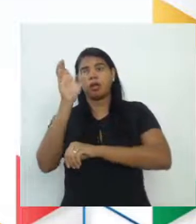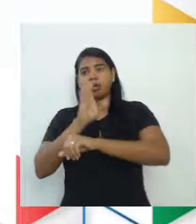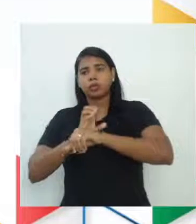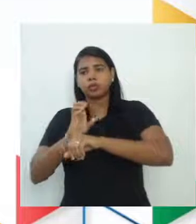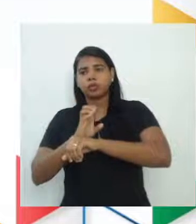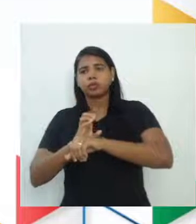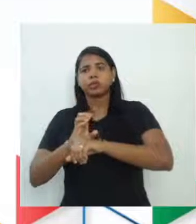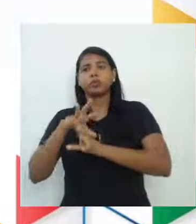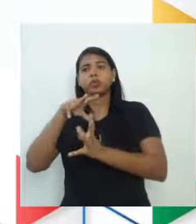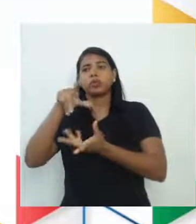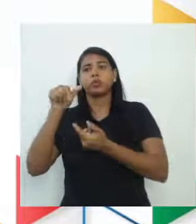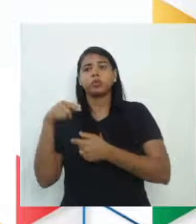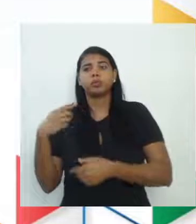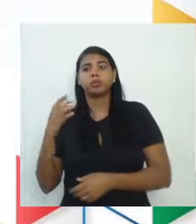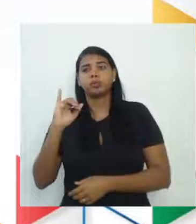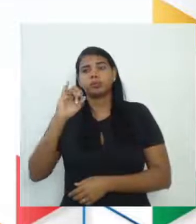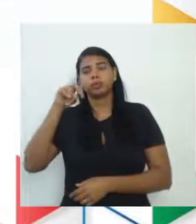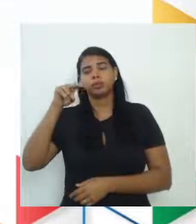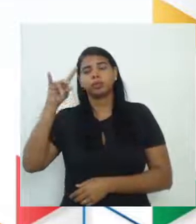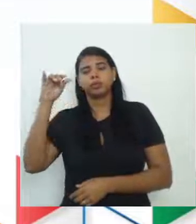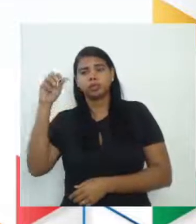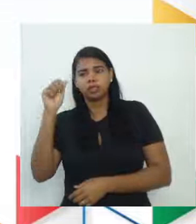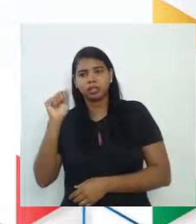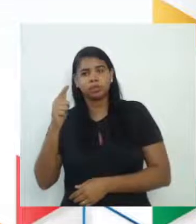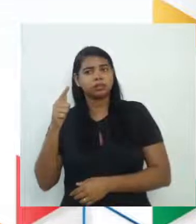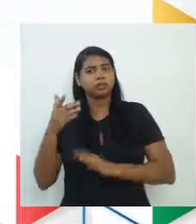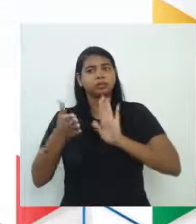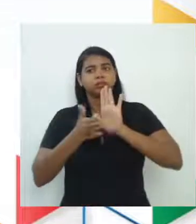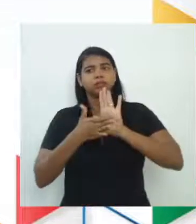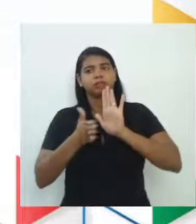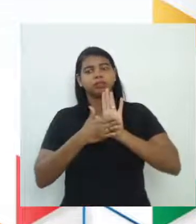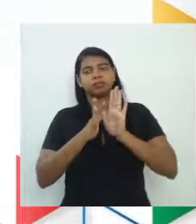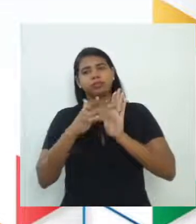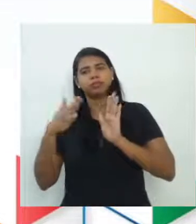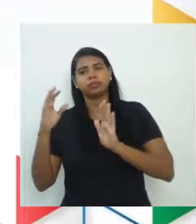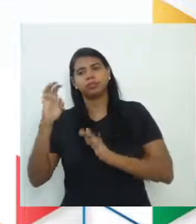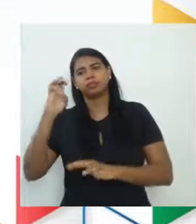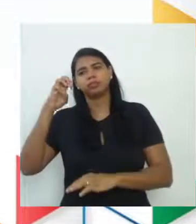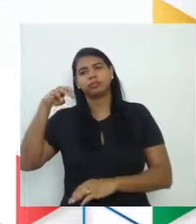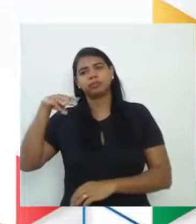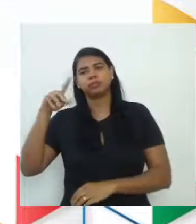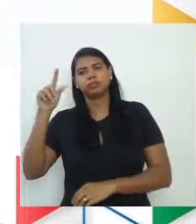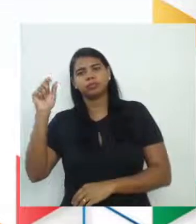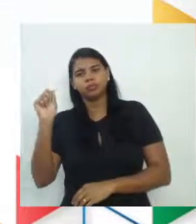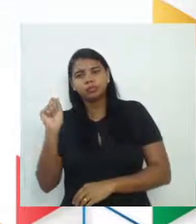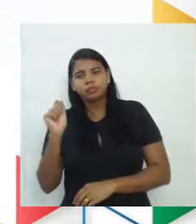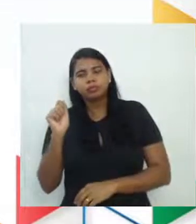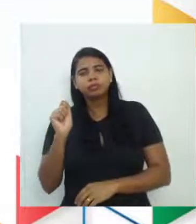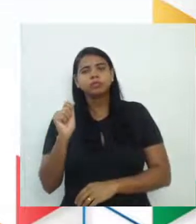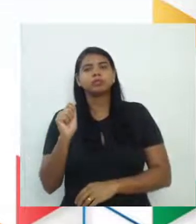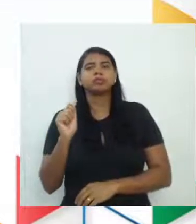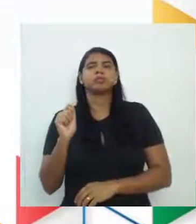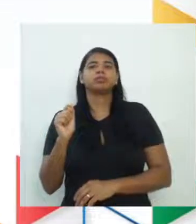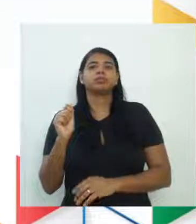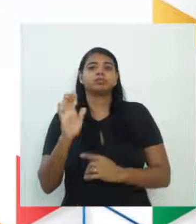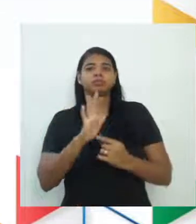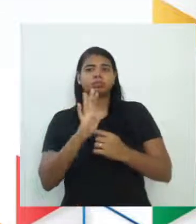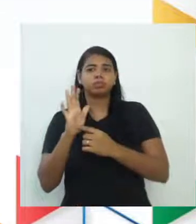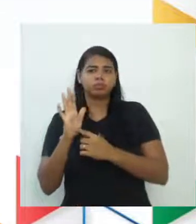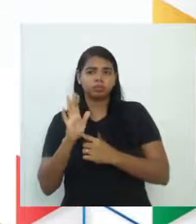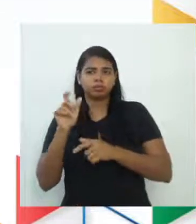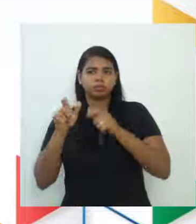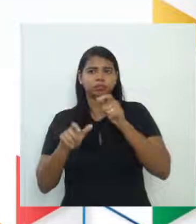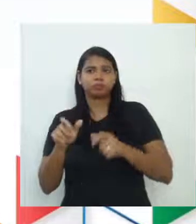da Índia. E não é permitido propor emendas que venham a suprimir as cláusulas pétreas da